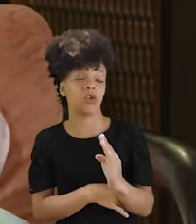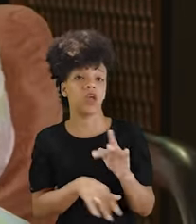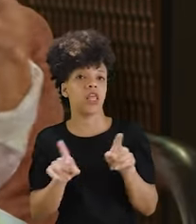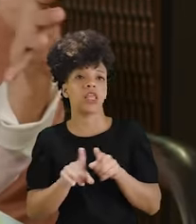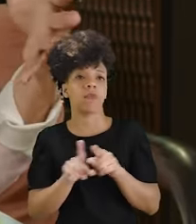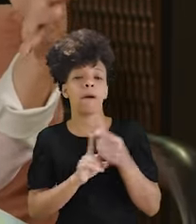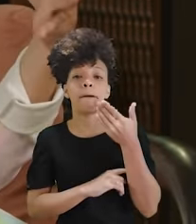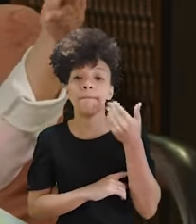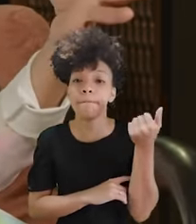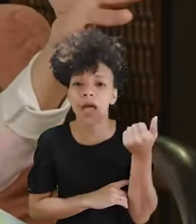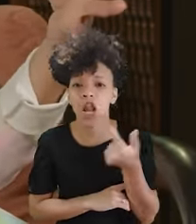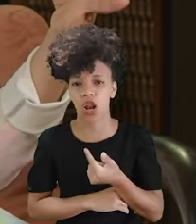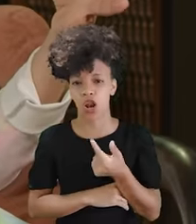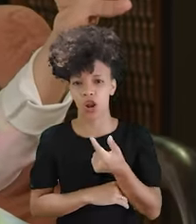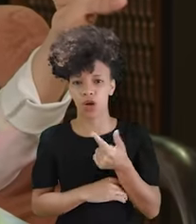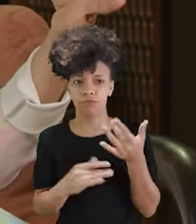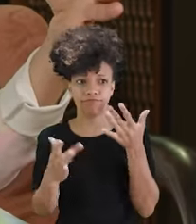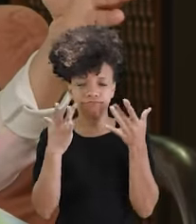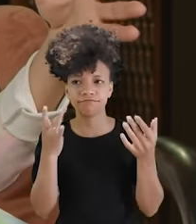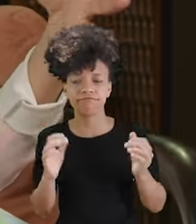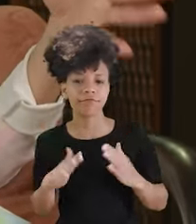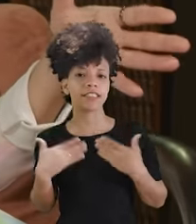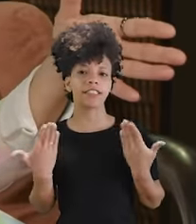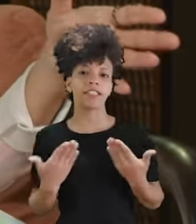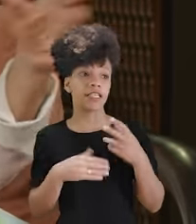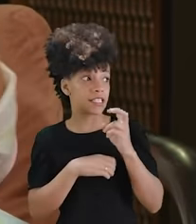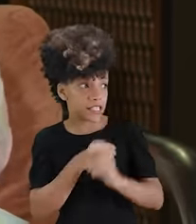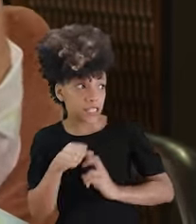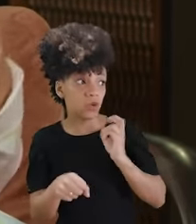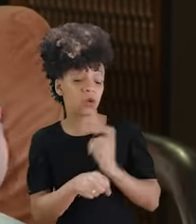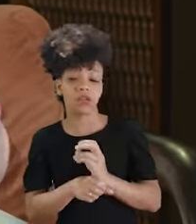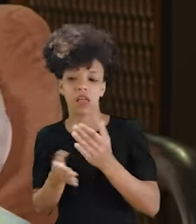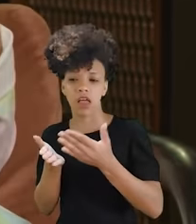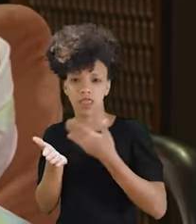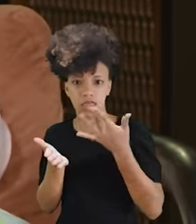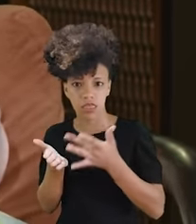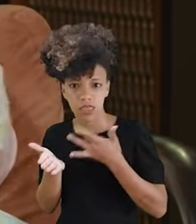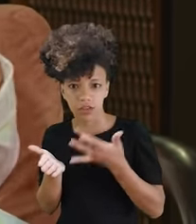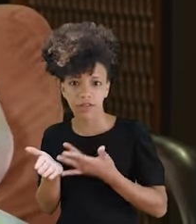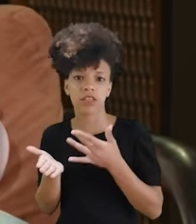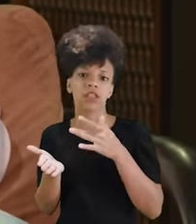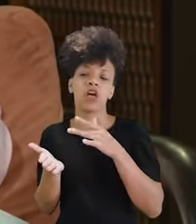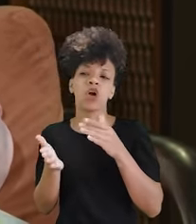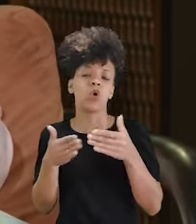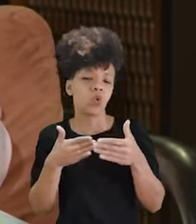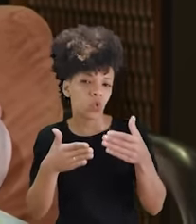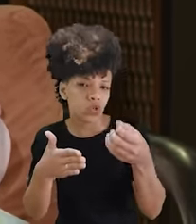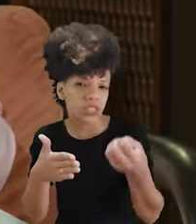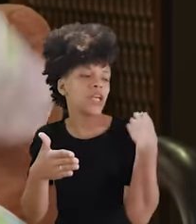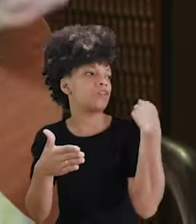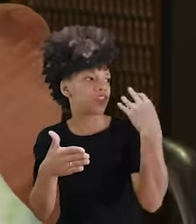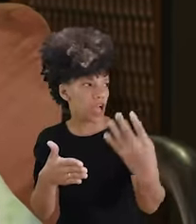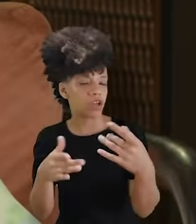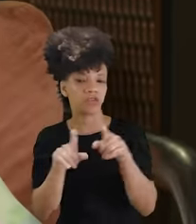Brasil considerado o melhor entretenimento da temporada brasileira por cinco anos pela Revista Cruzeiro viagem então